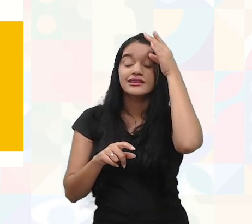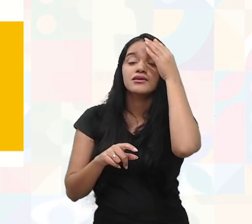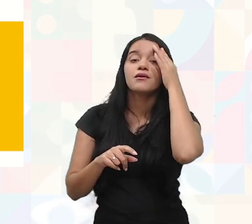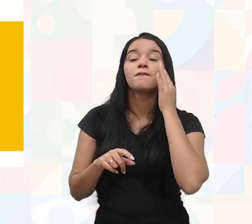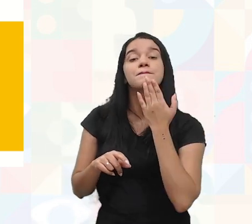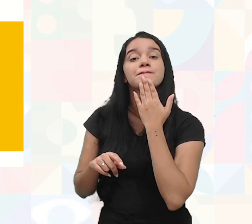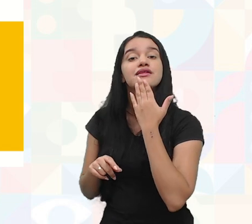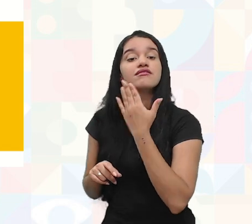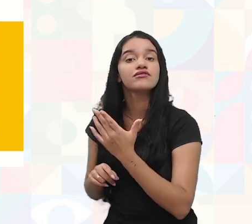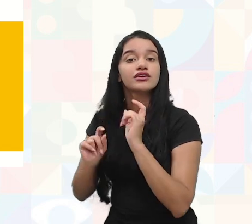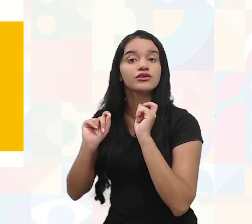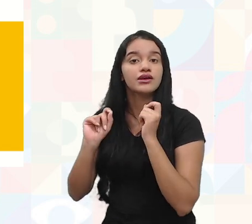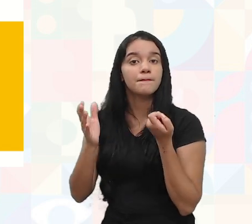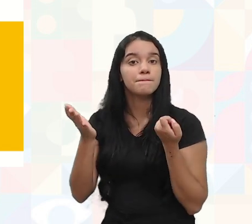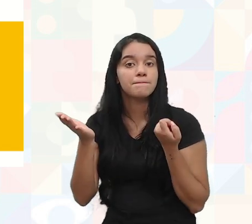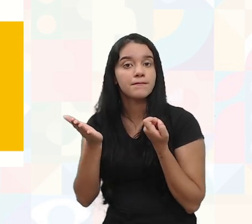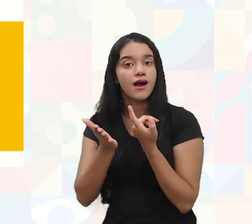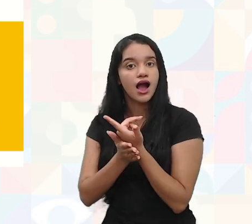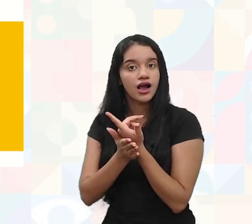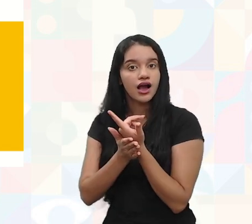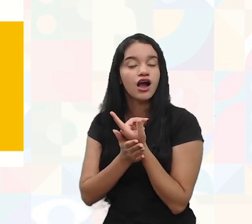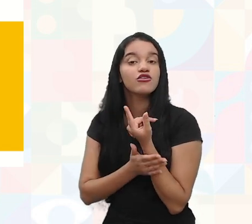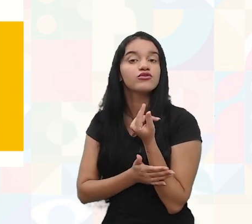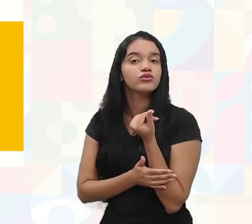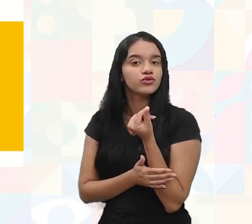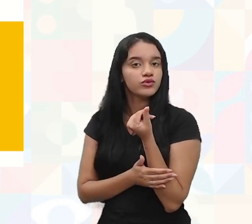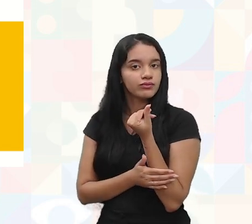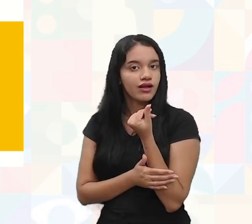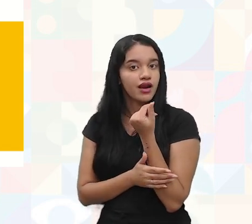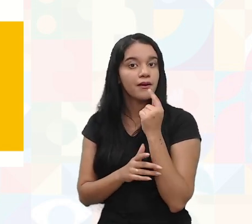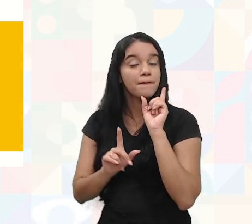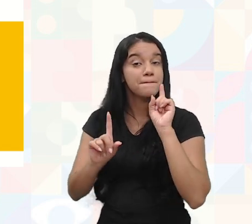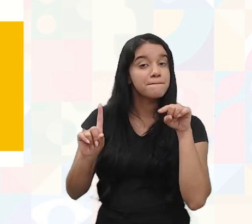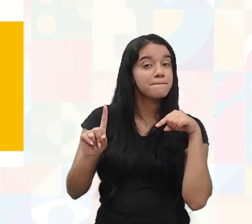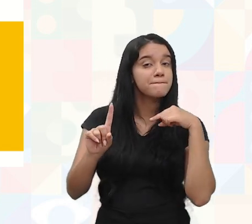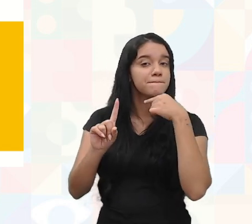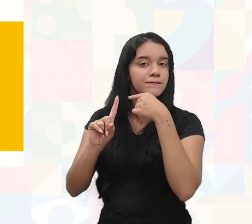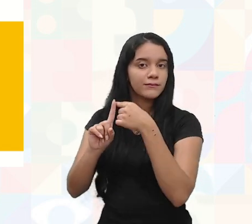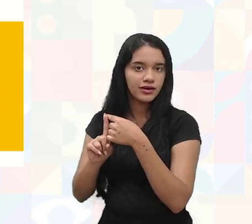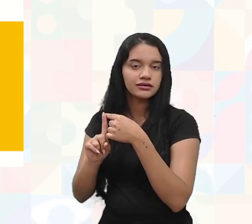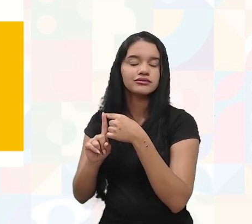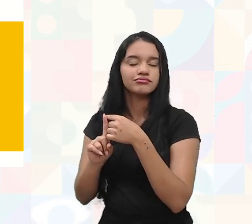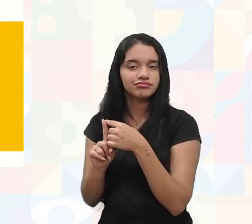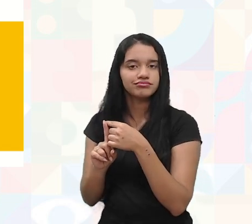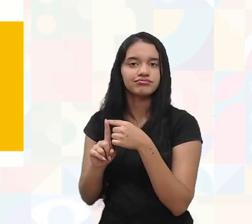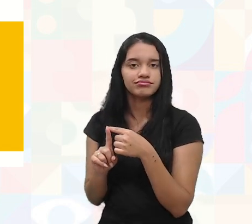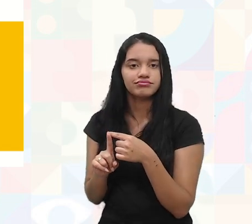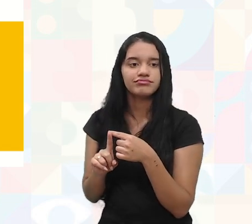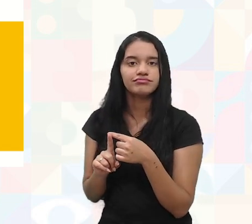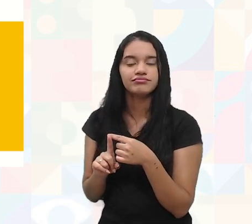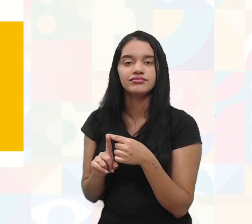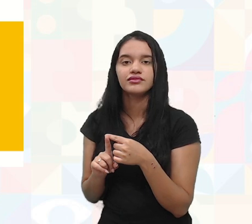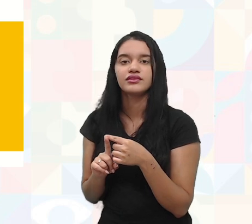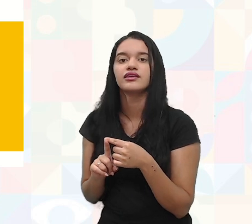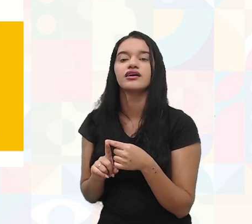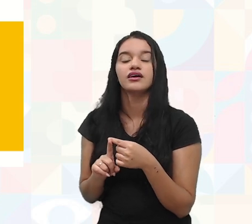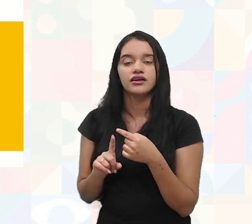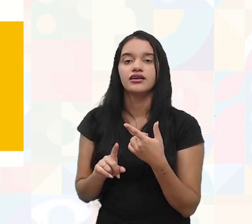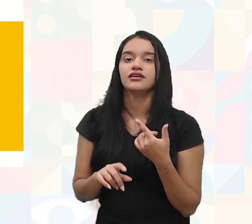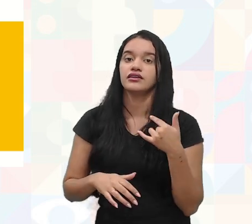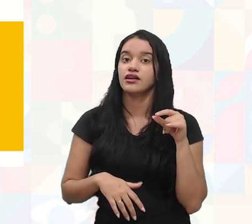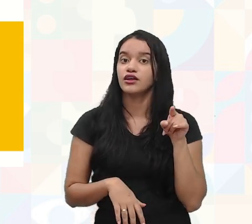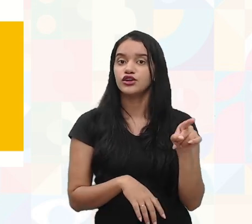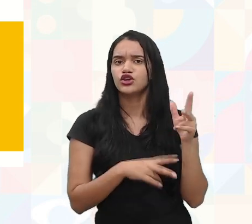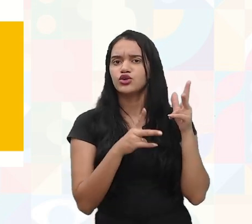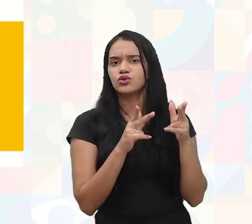prefere pagar um valor a mais naquela marca, certo? Mesmo sendo igual a outra, com valores